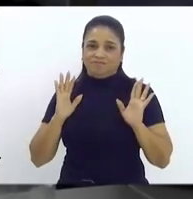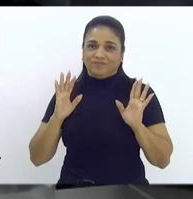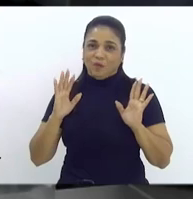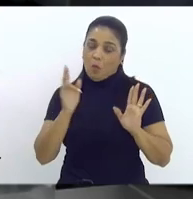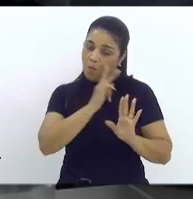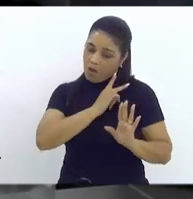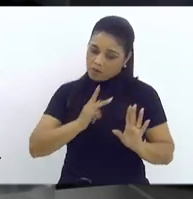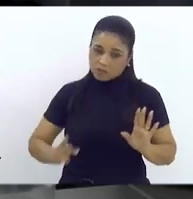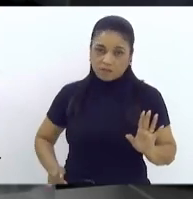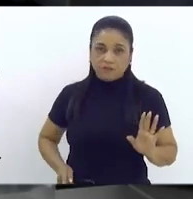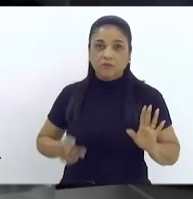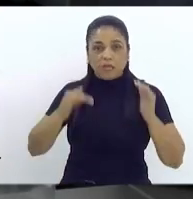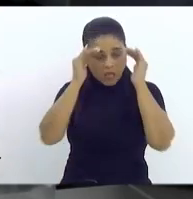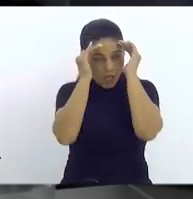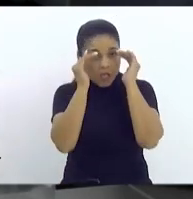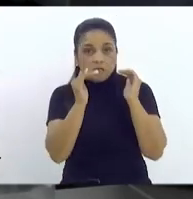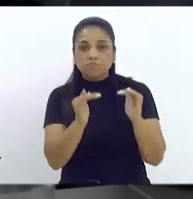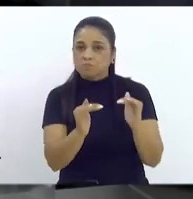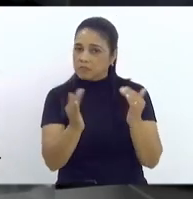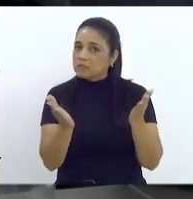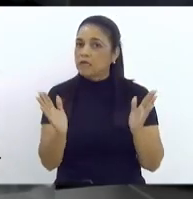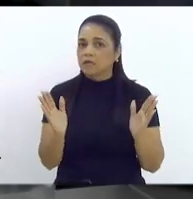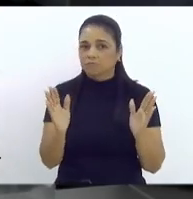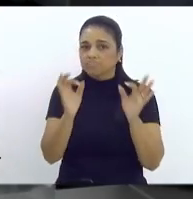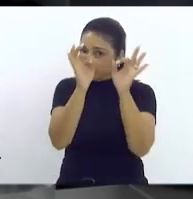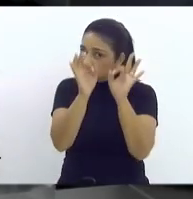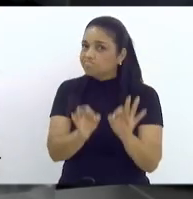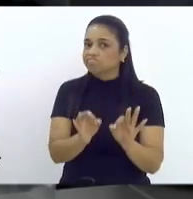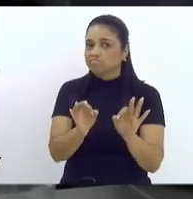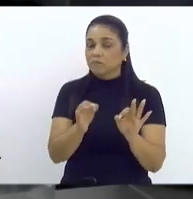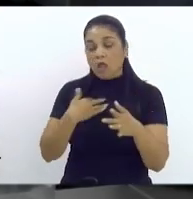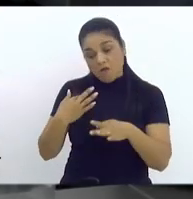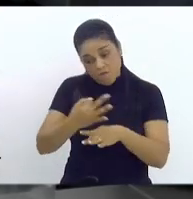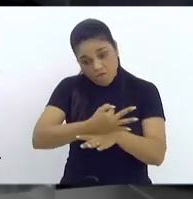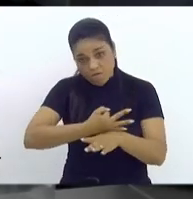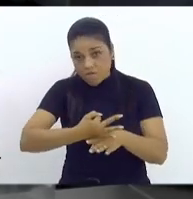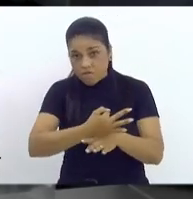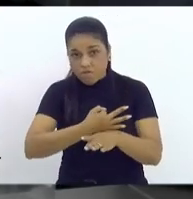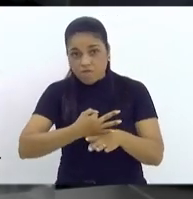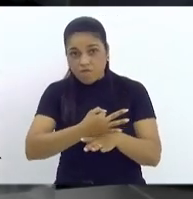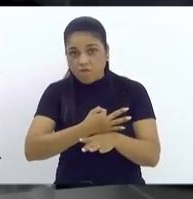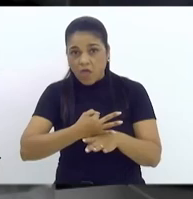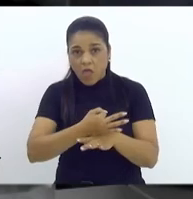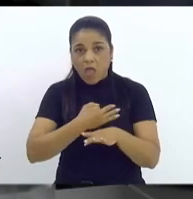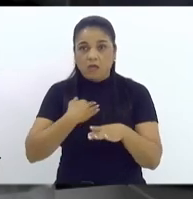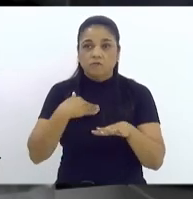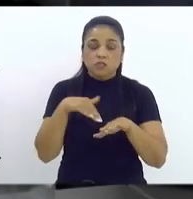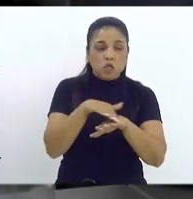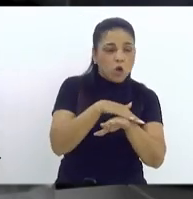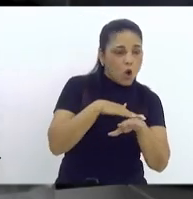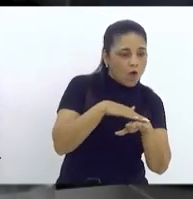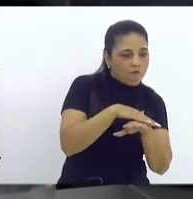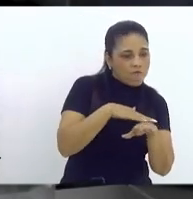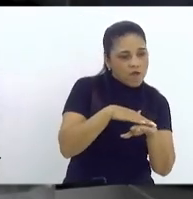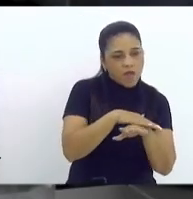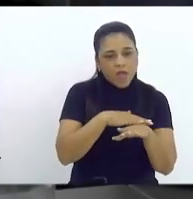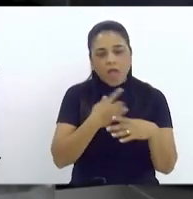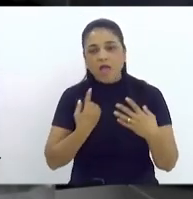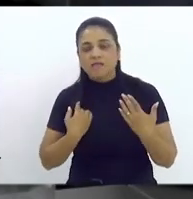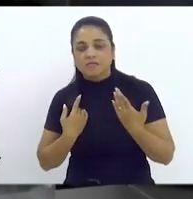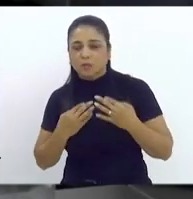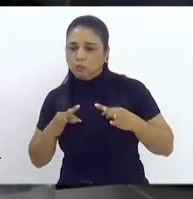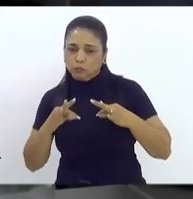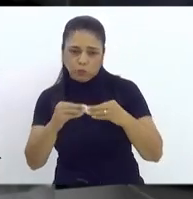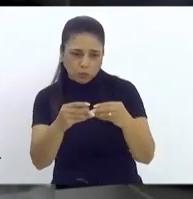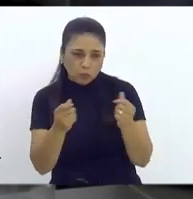presidente? Uma coisa que nós temos que respeitar também, que é o certo, né? Está de férias, você conversa com o opositor, você conversa com todo